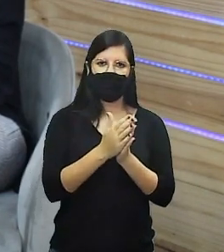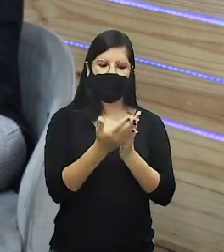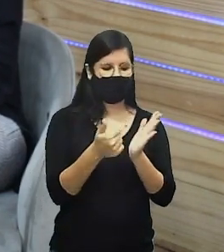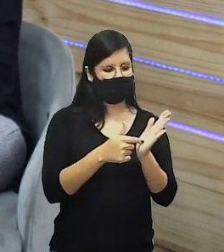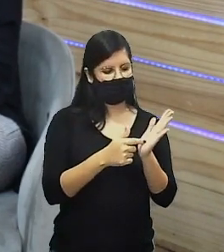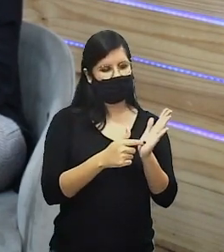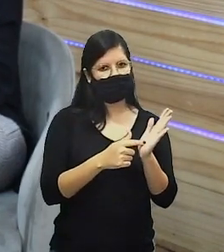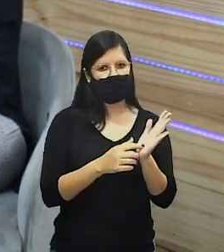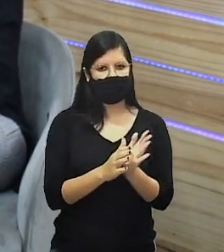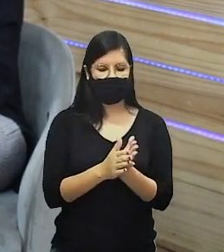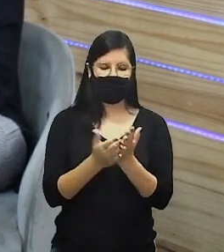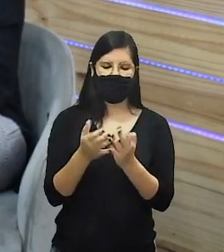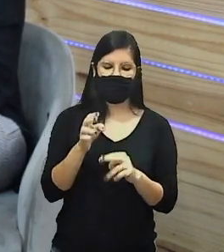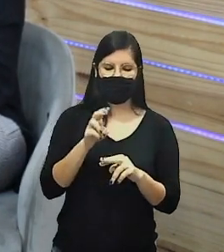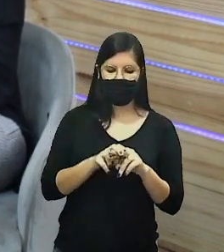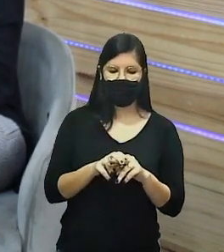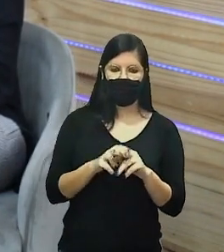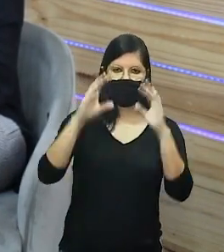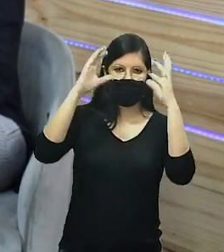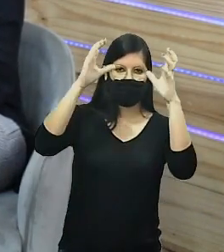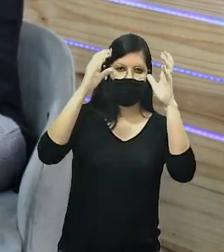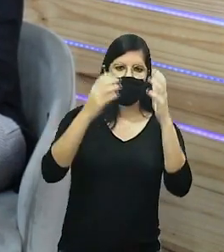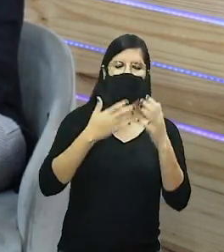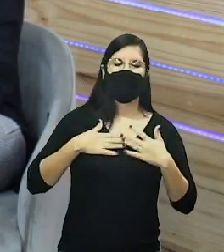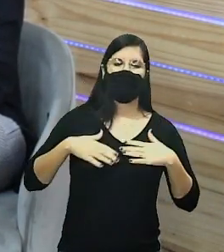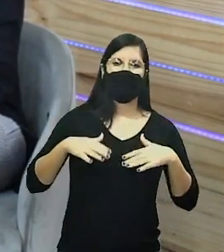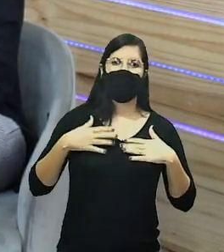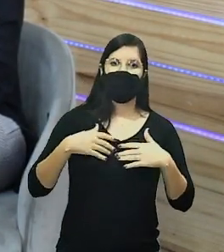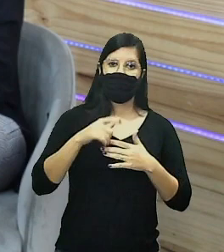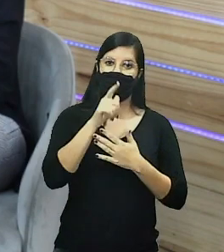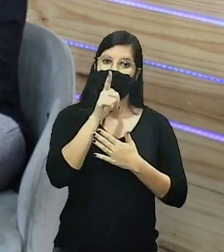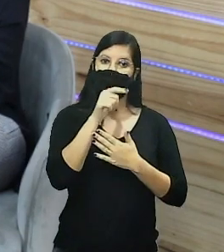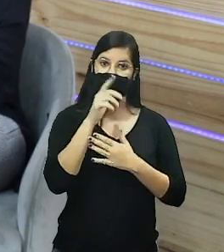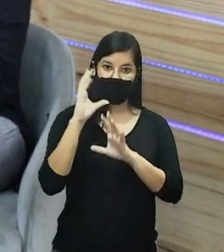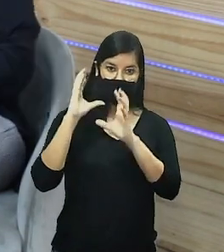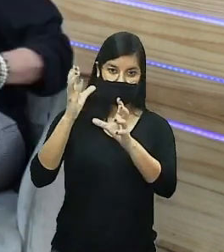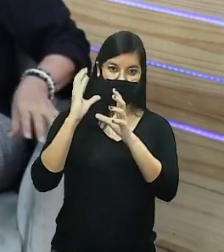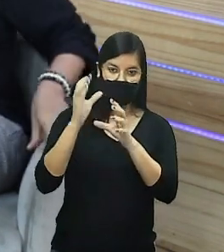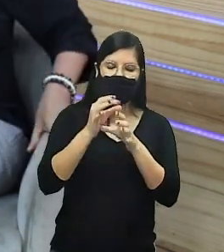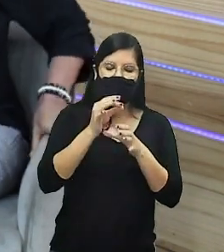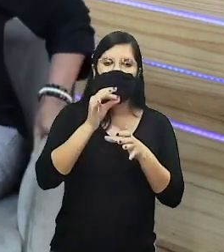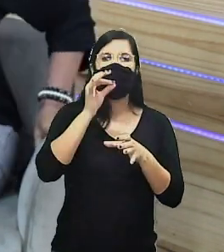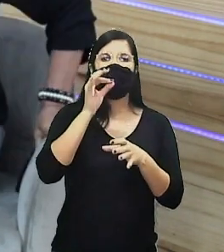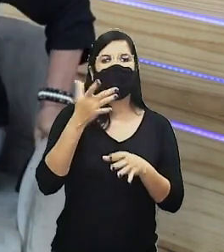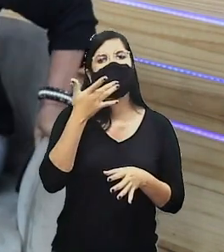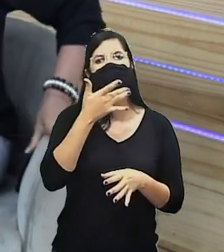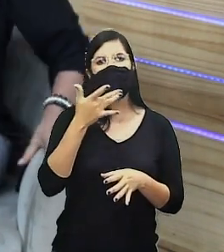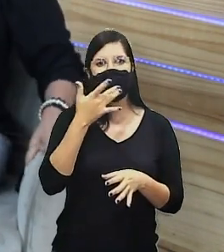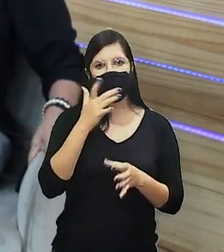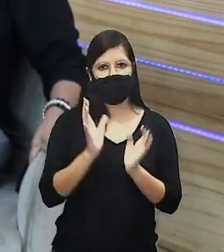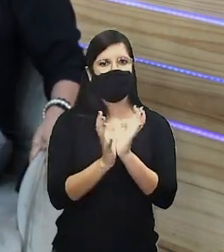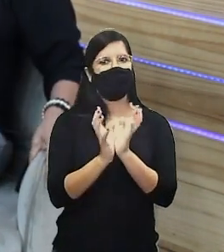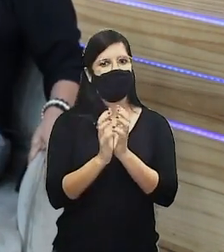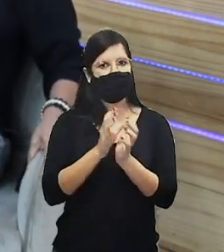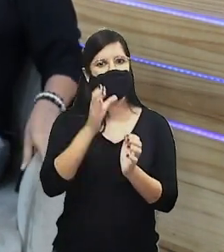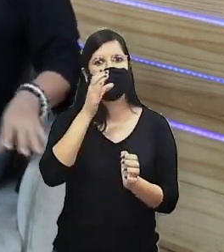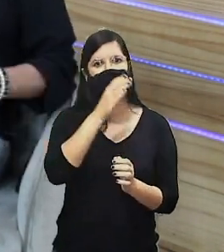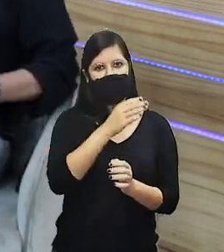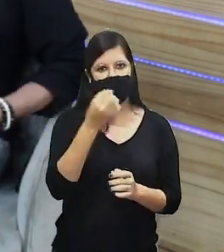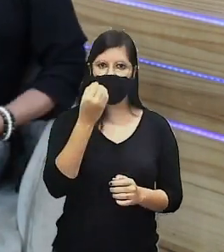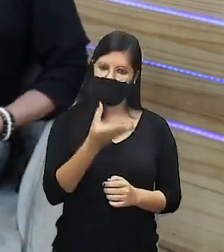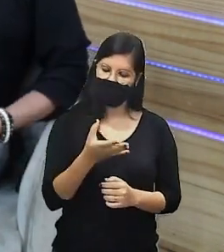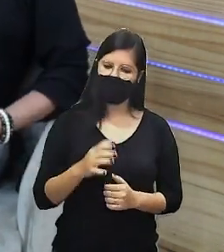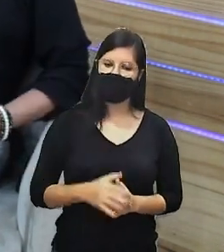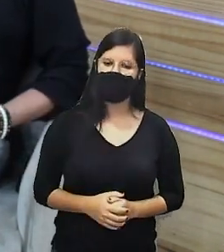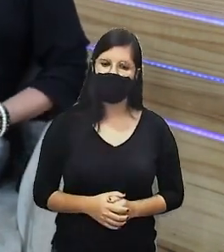um Coqueiro, né? É verdade. Maravilhoso, né? Quem não gosta de uma água de coco? Uma aguinha de coco, nesse calor do Recife, hein? Não é?